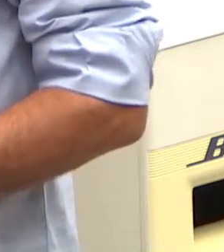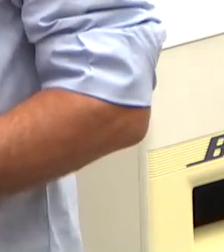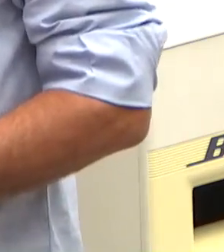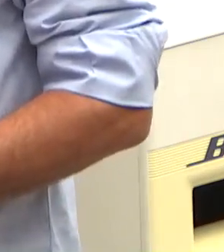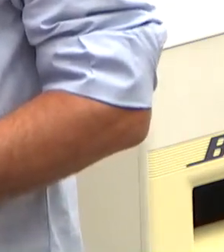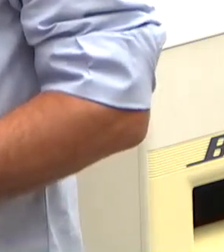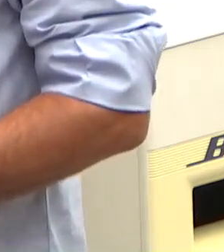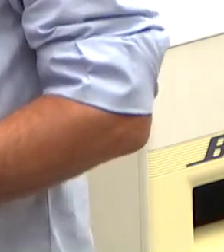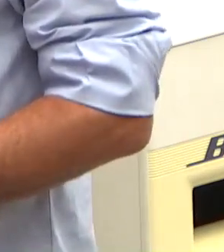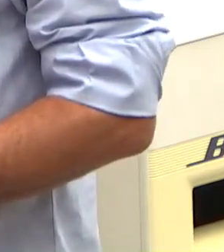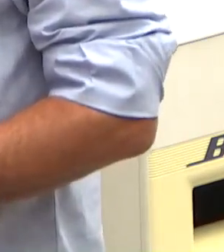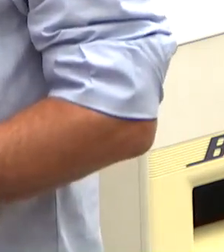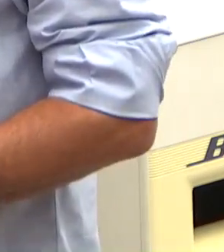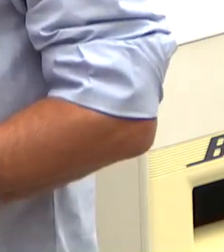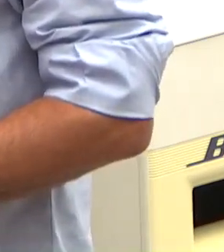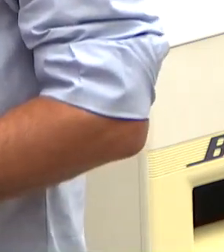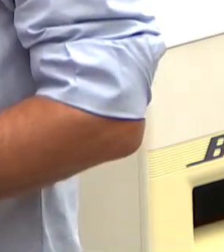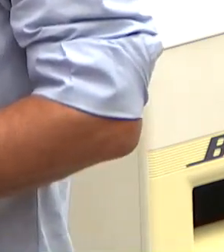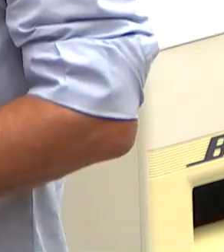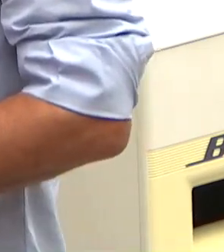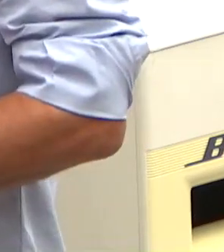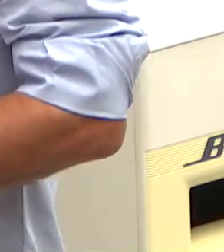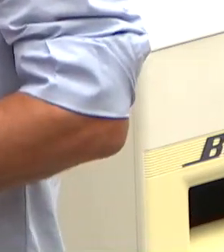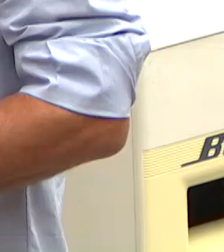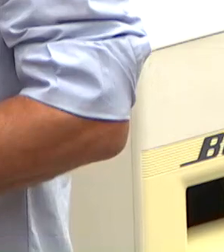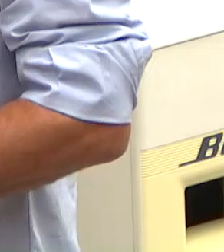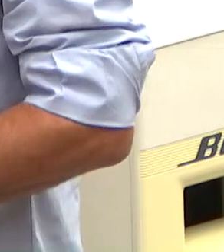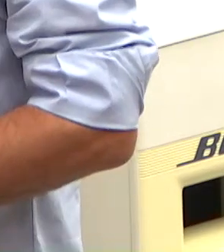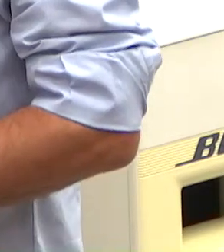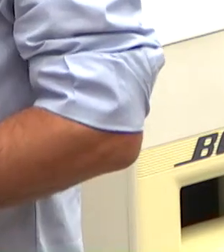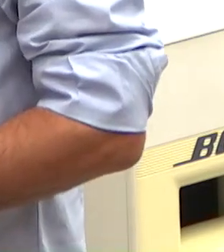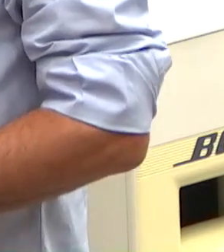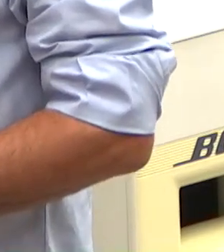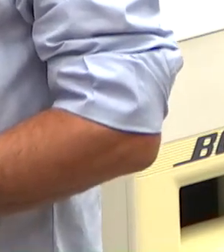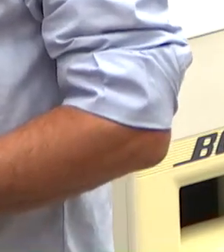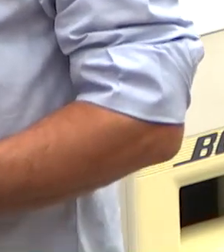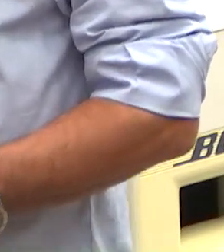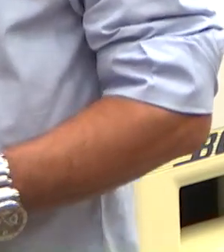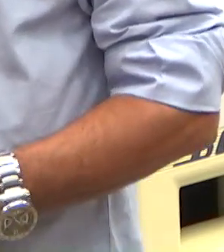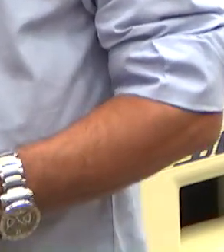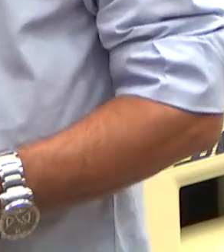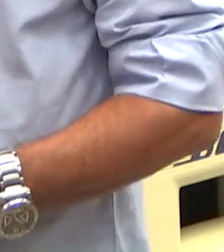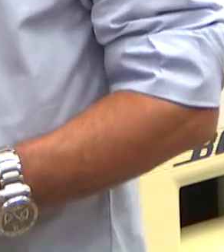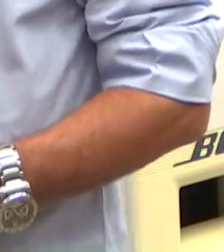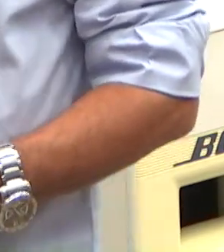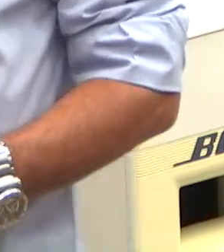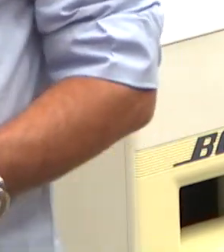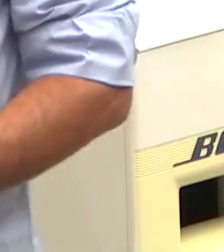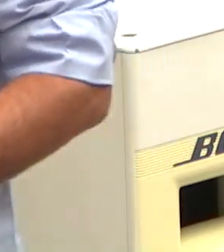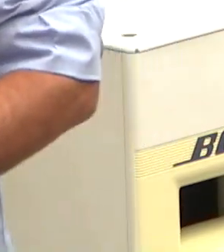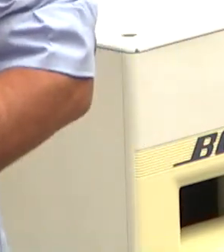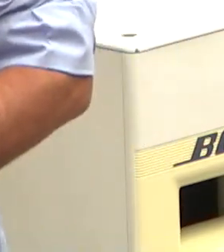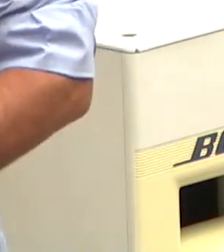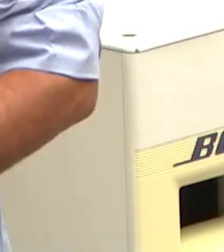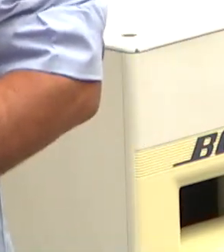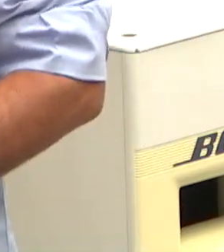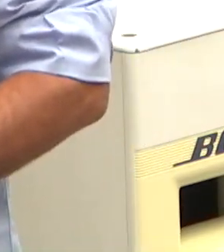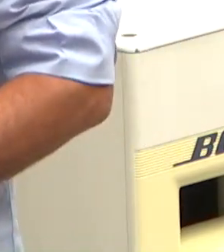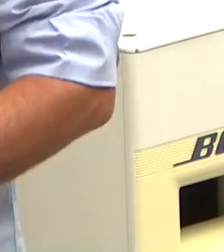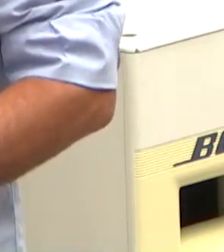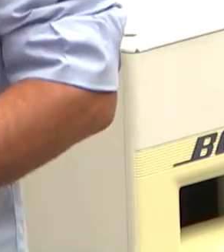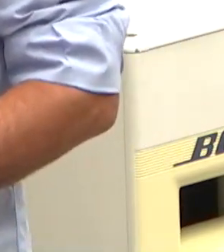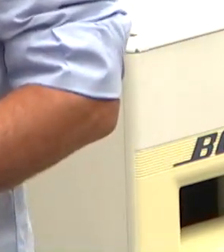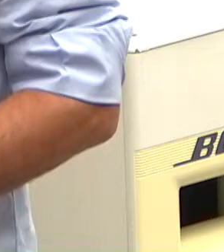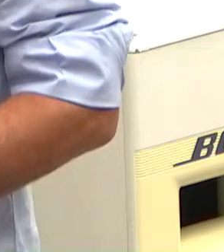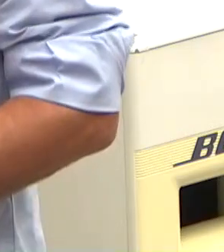Terminou agora a audiência pública, que discutiu projetos de resolução que alteram, que prevêem alterações no regimento interno